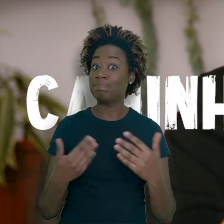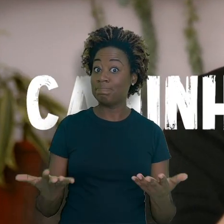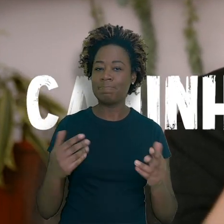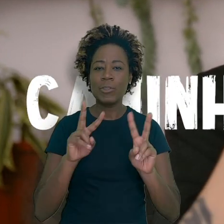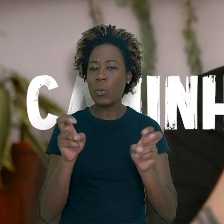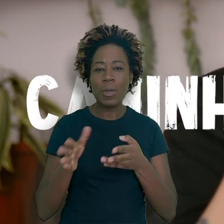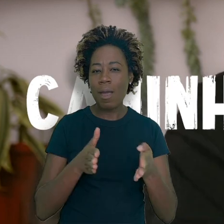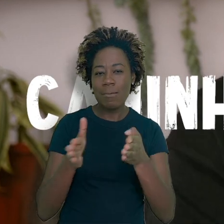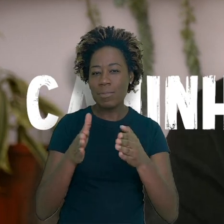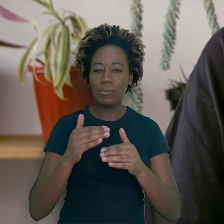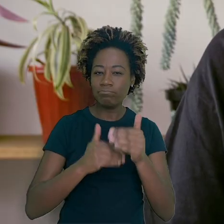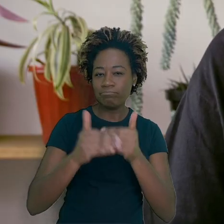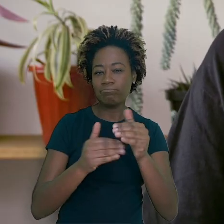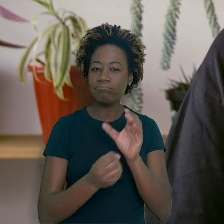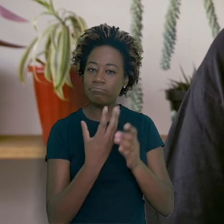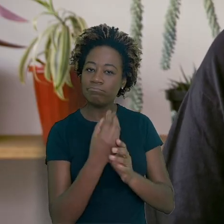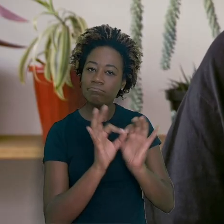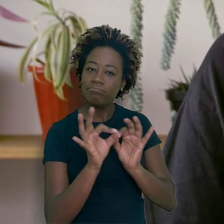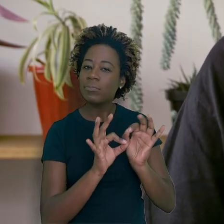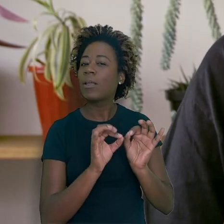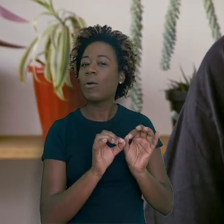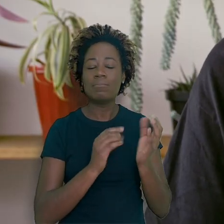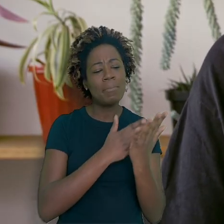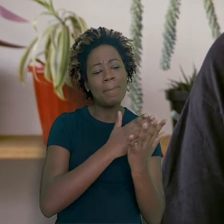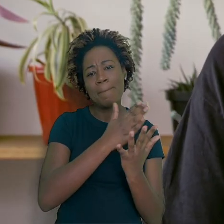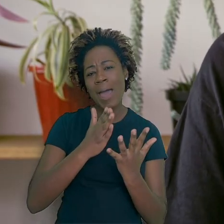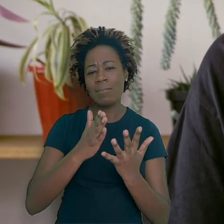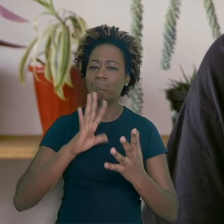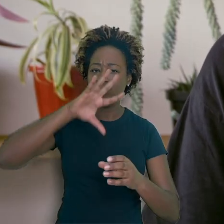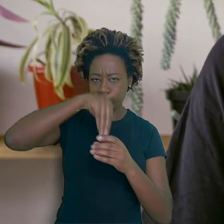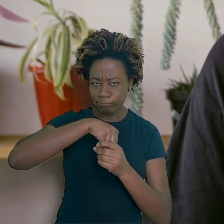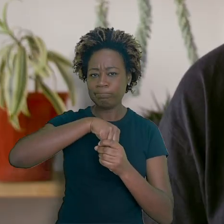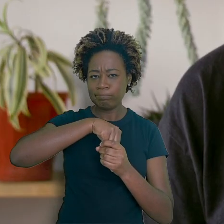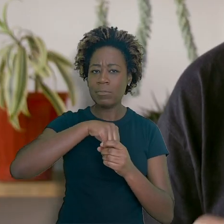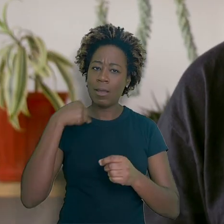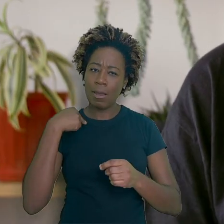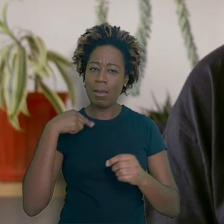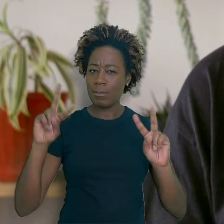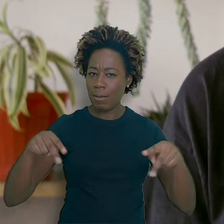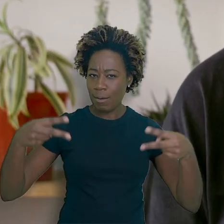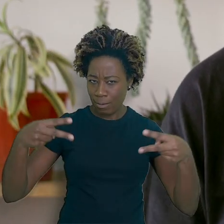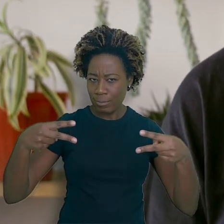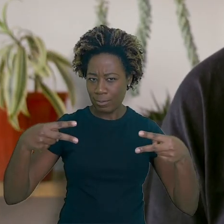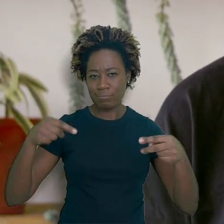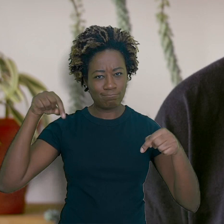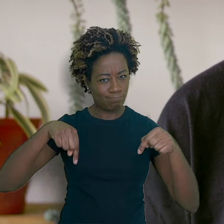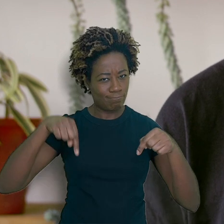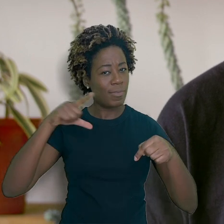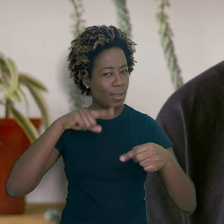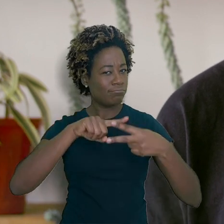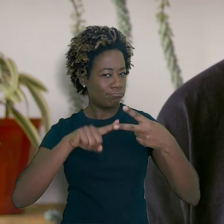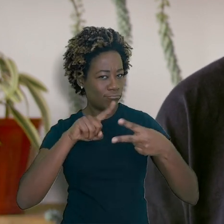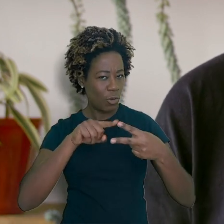Bom, vamos falar sobre os caminhos da produção. A produção, ela há uma diversidade de funções dentro delas. Eu vou deixar aqui no link da descrição desse vídeo